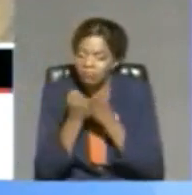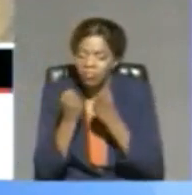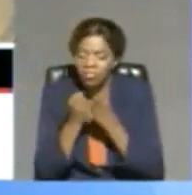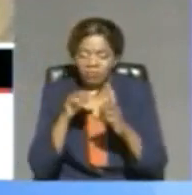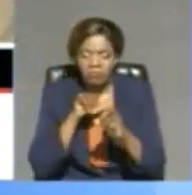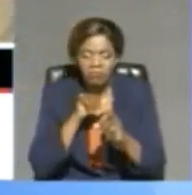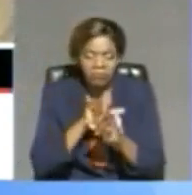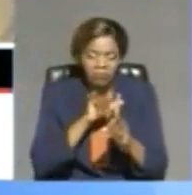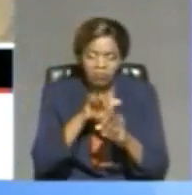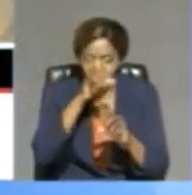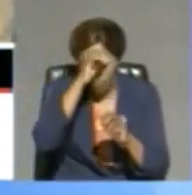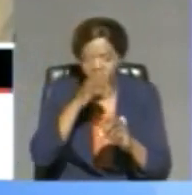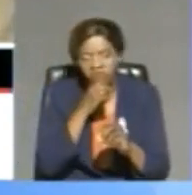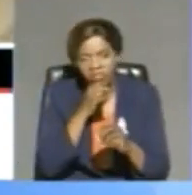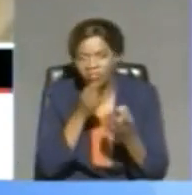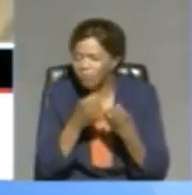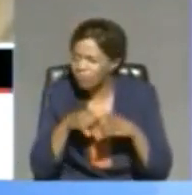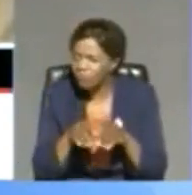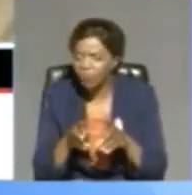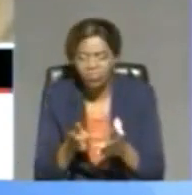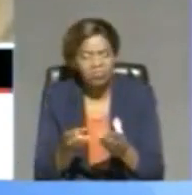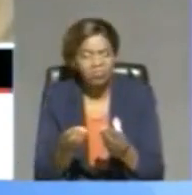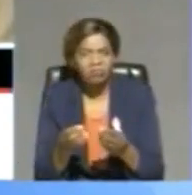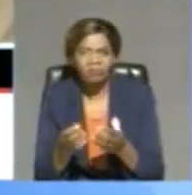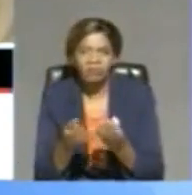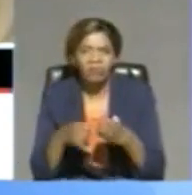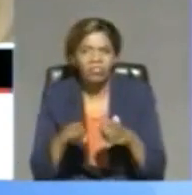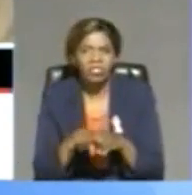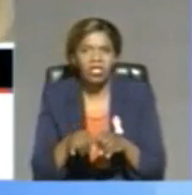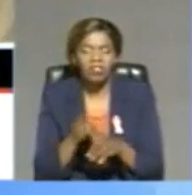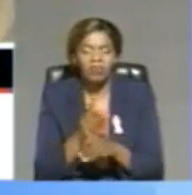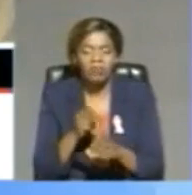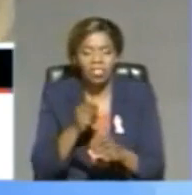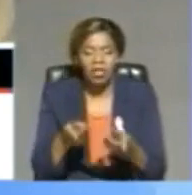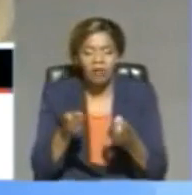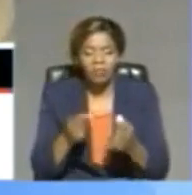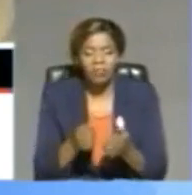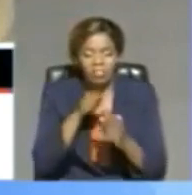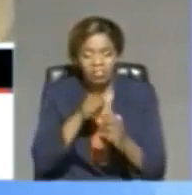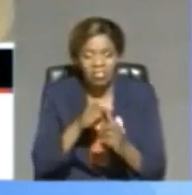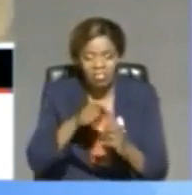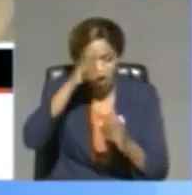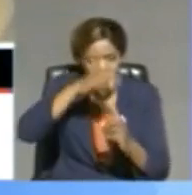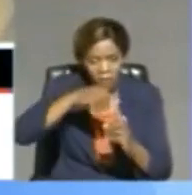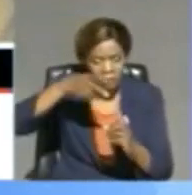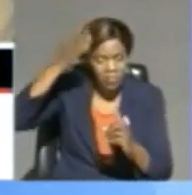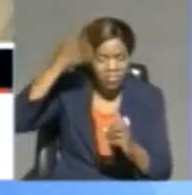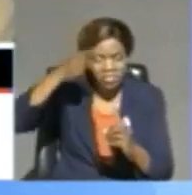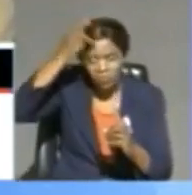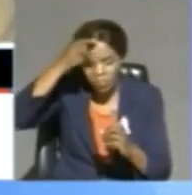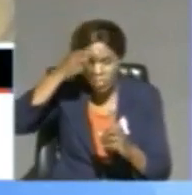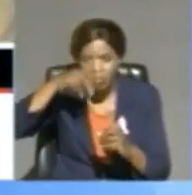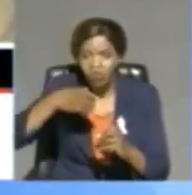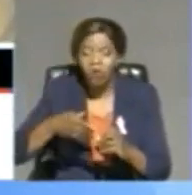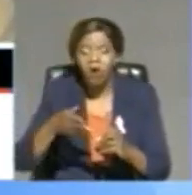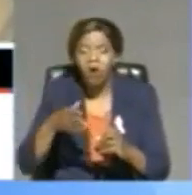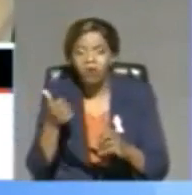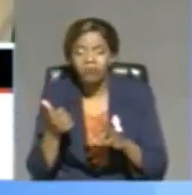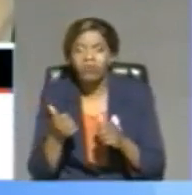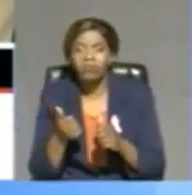do respeito às instituições, porque quando isso parte, sobretudo, de políticos ou ex-políticos, a tendência é que todos